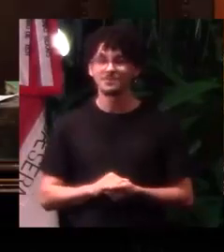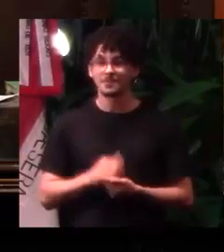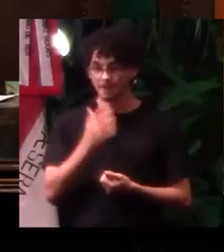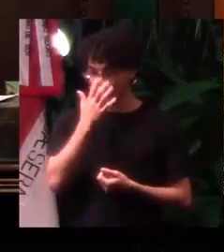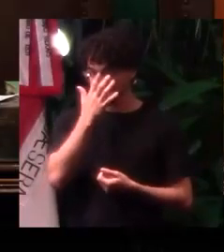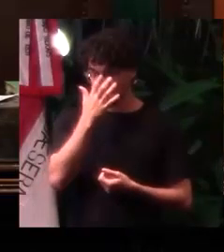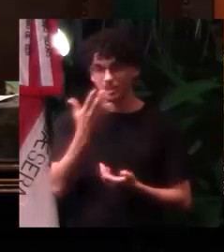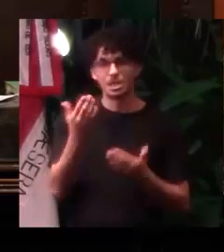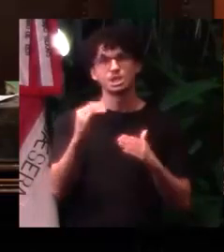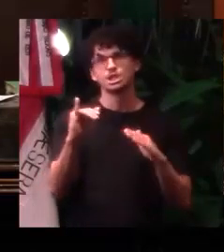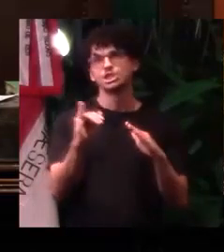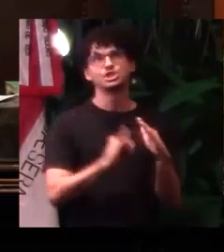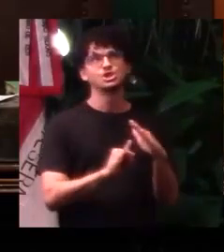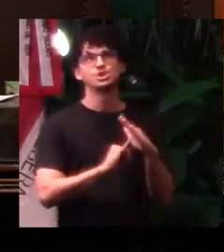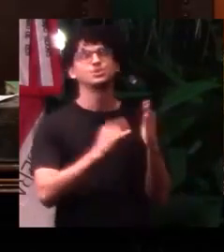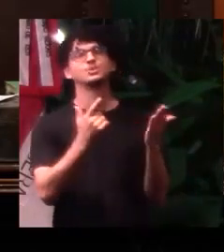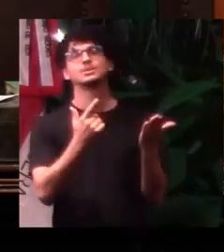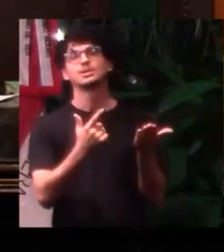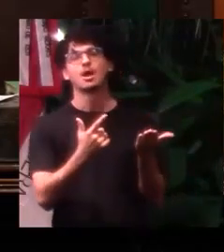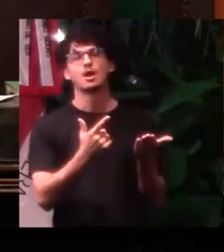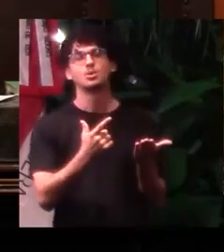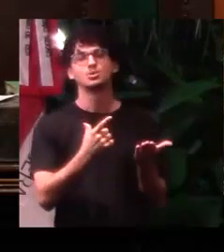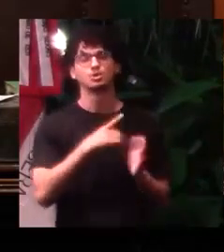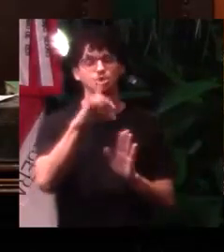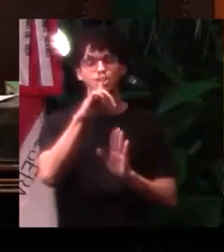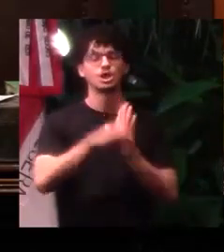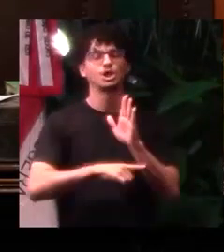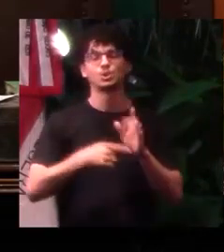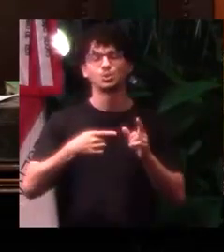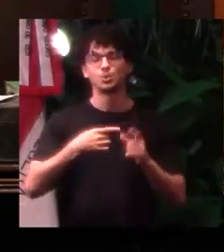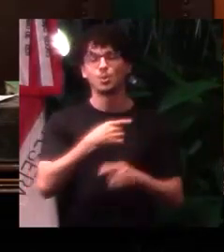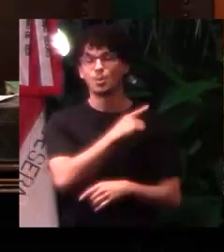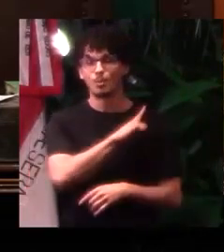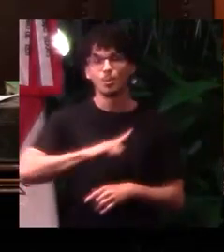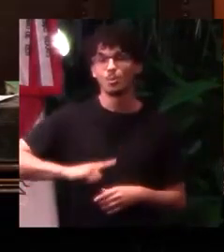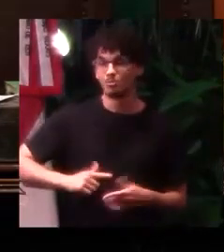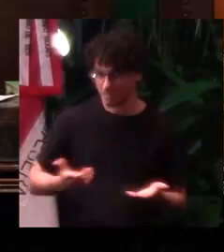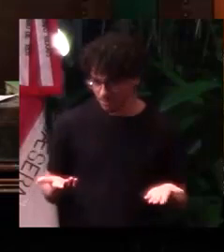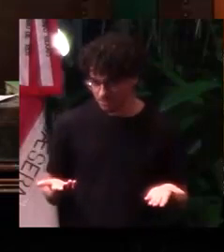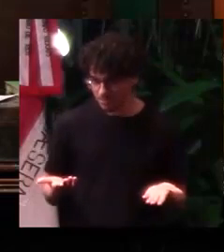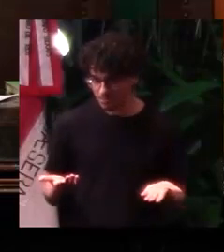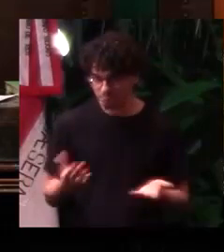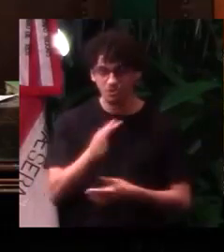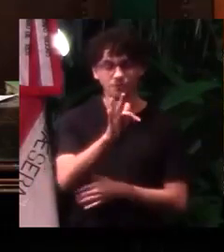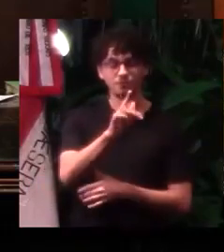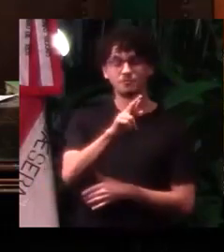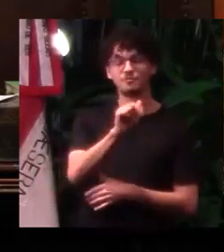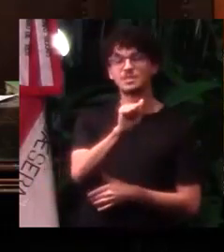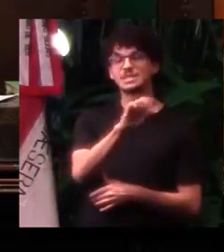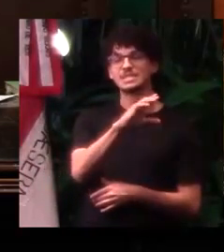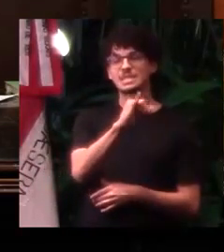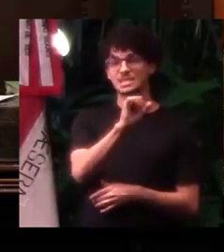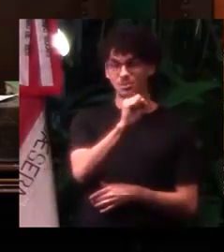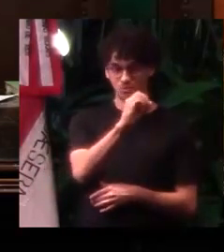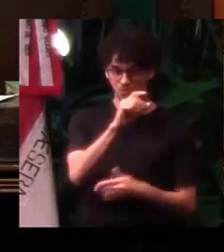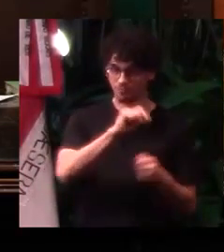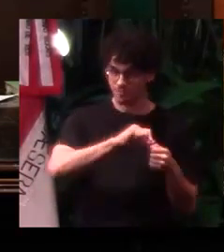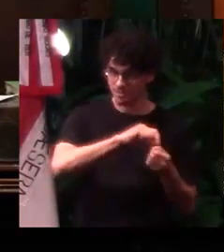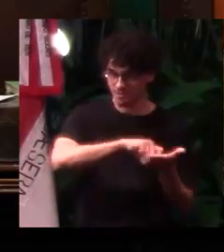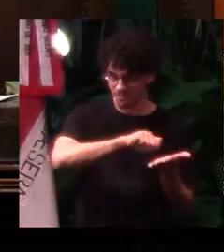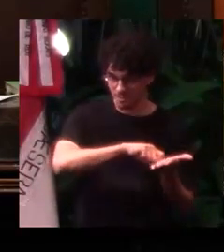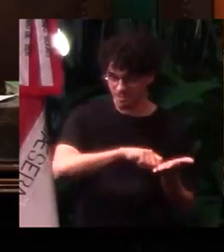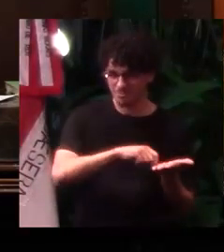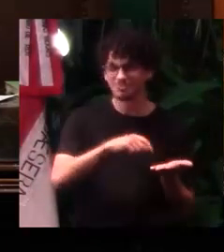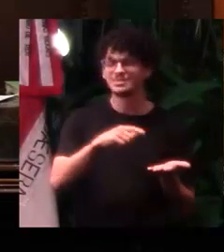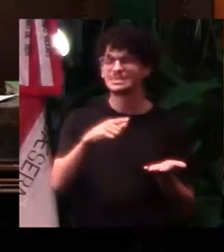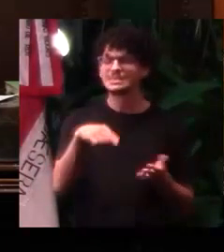né? Instituições de direito público, não é? De Francisco Campos. E